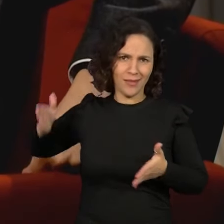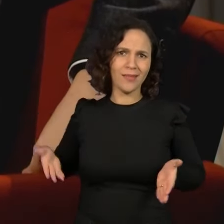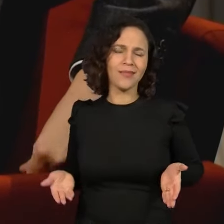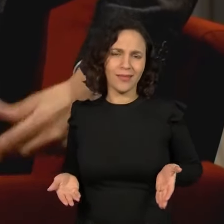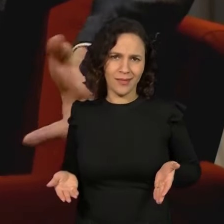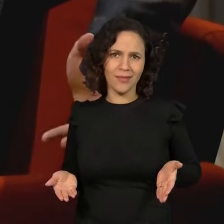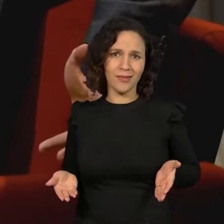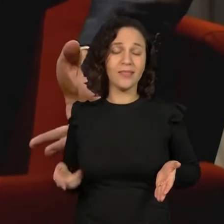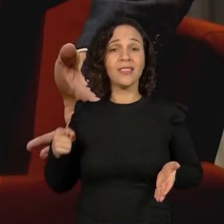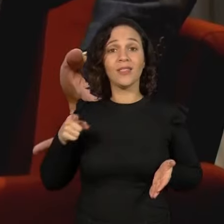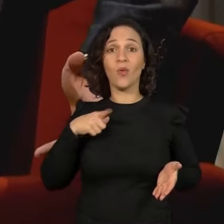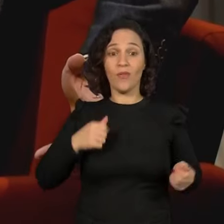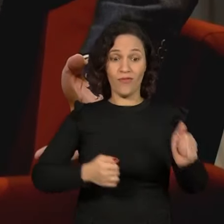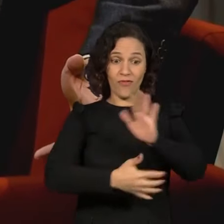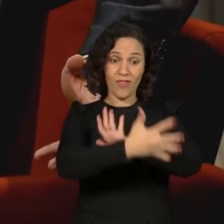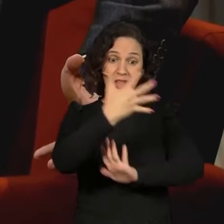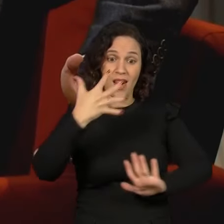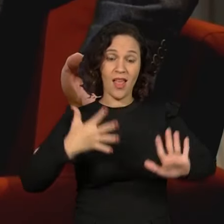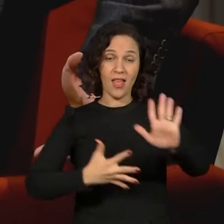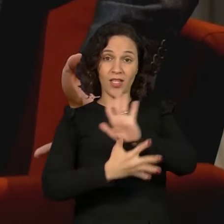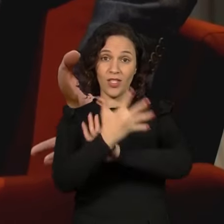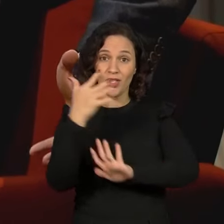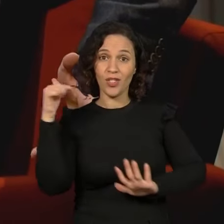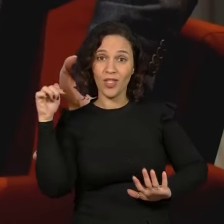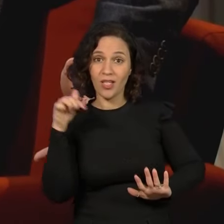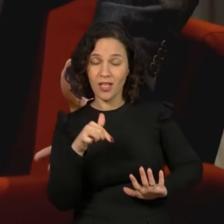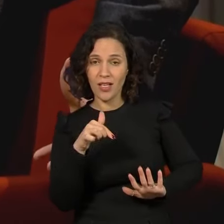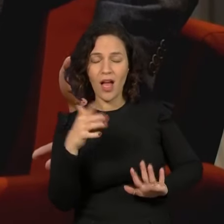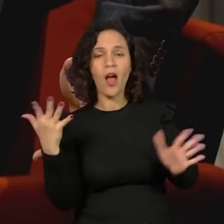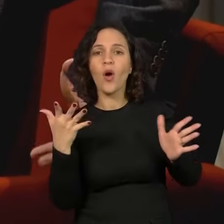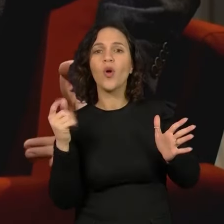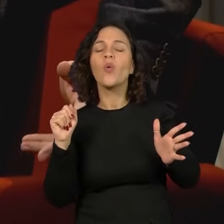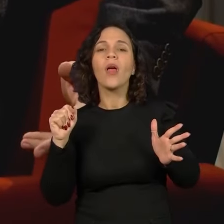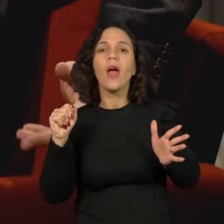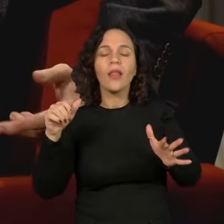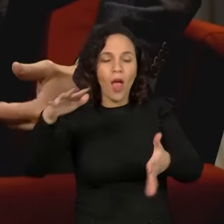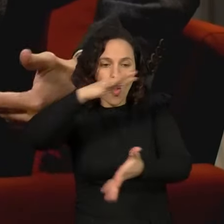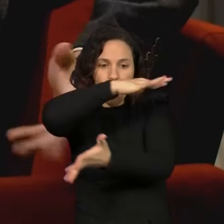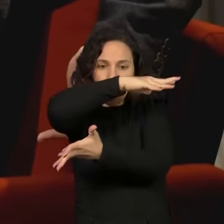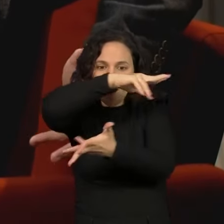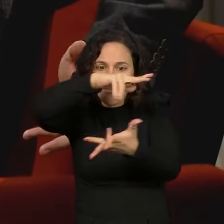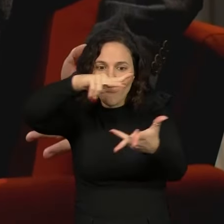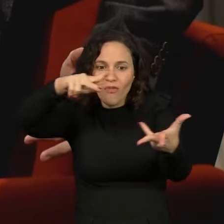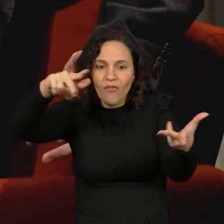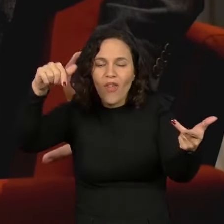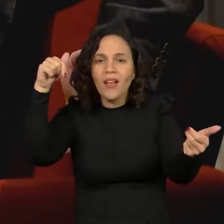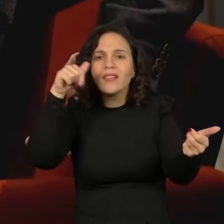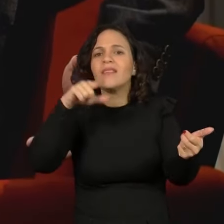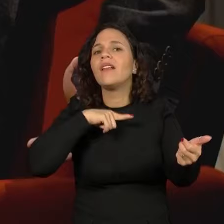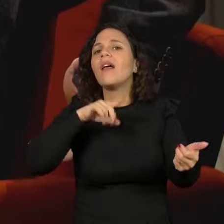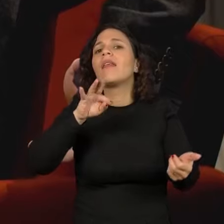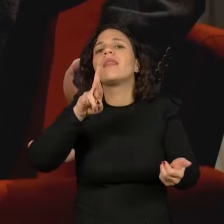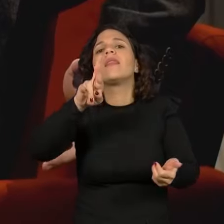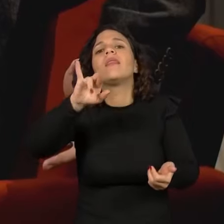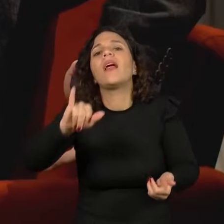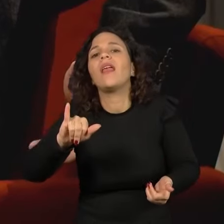passamos da Via Láctea para um universo com trilhões de